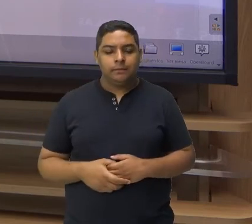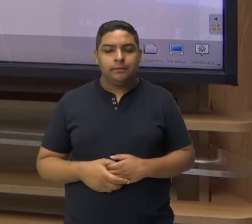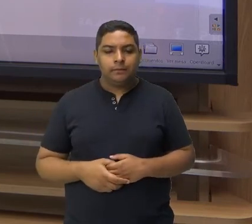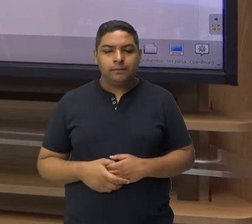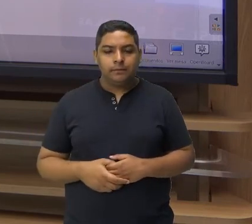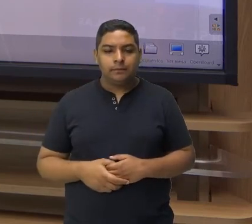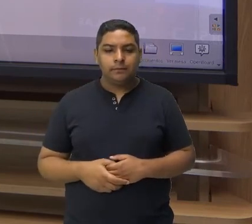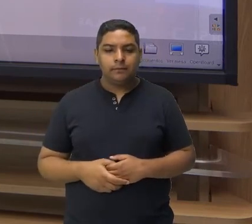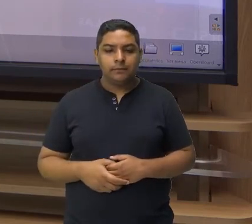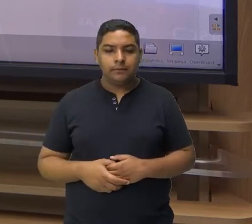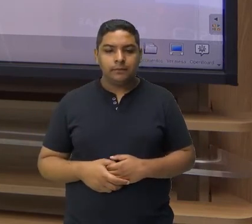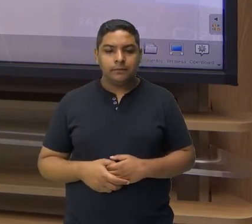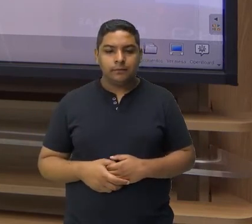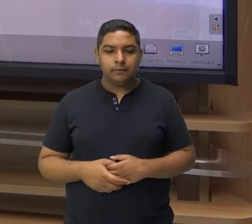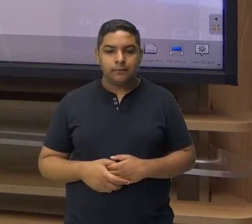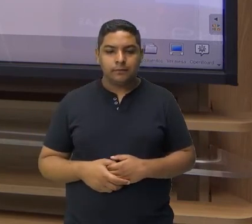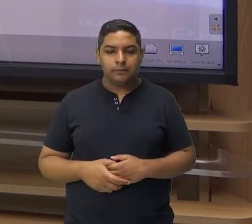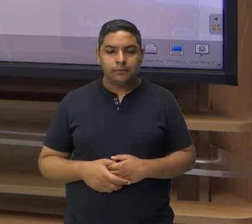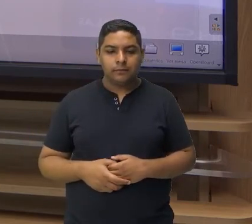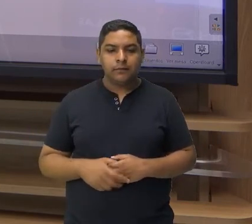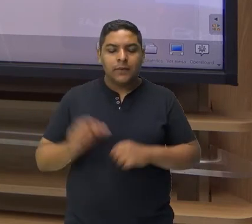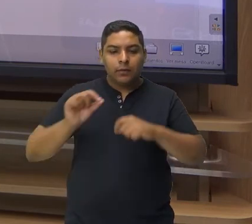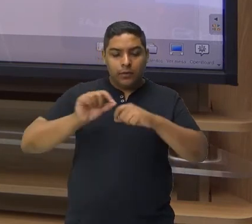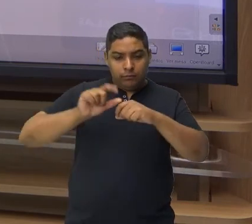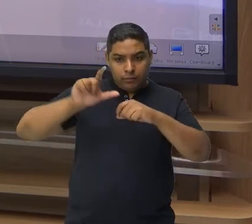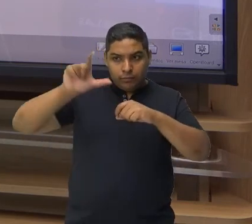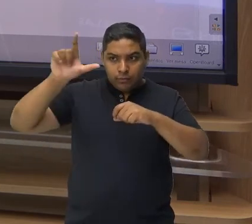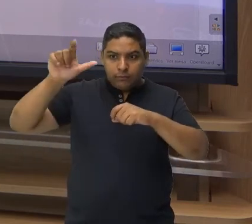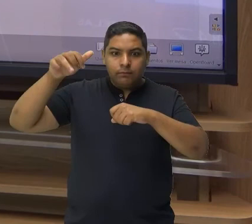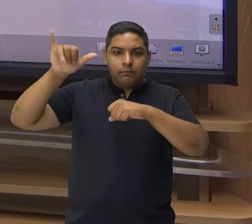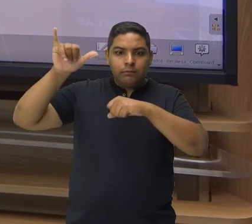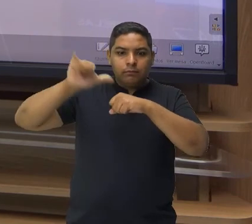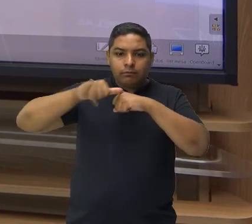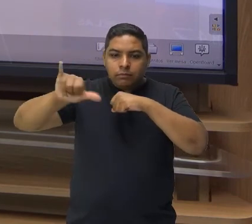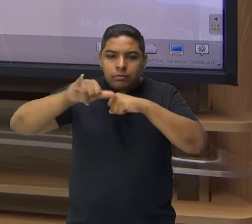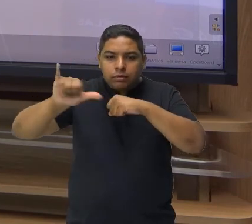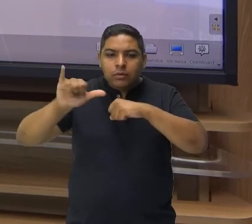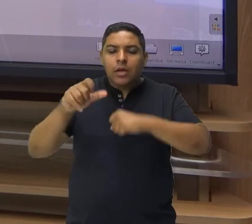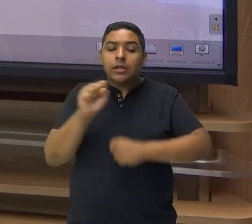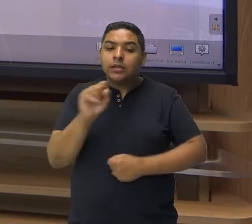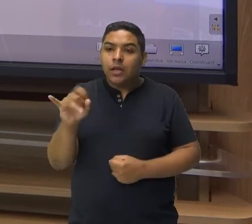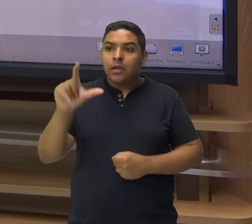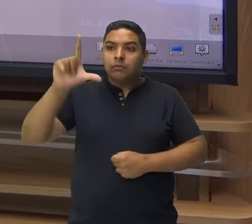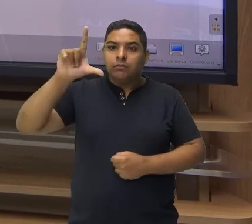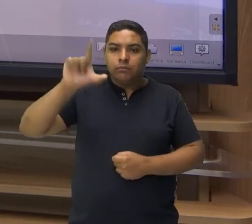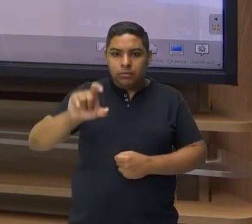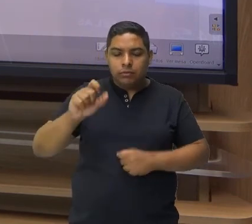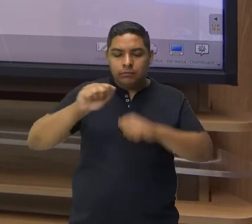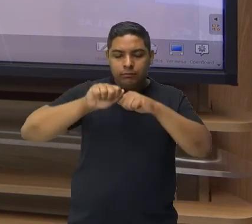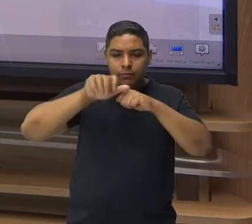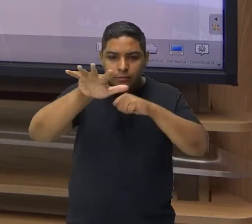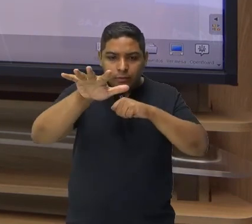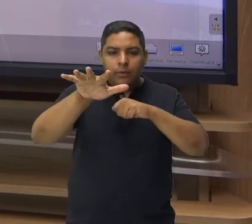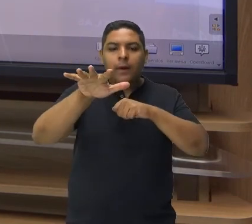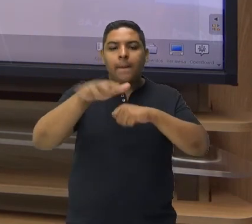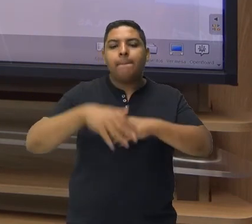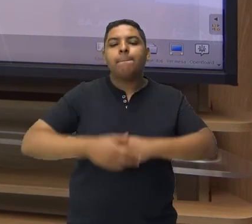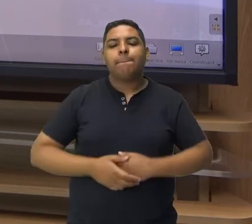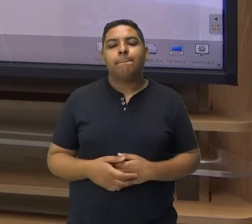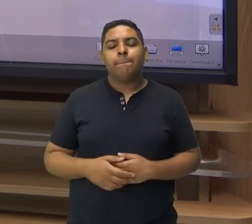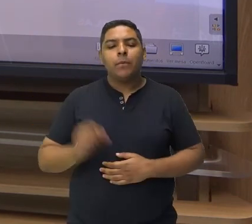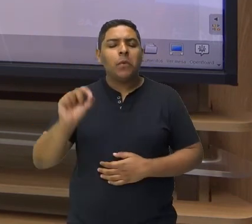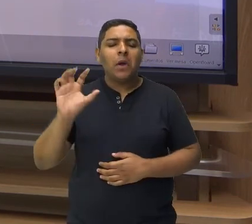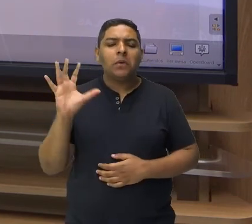acontecia? Acumulava-se carga elétrica num capacitor e quando nós apertávamos ali o botão para sair o flash, o